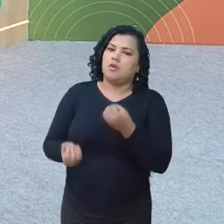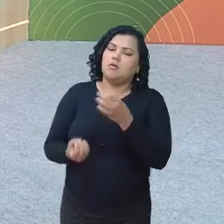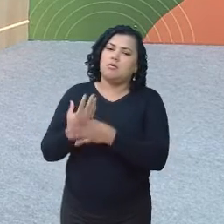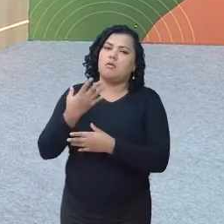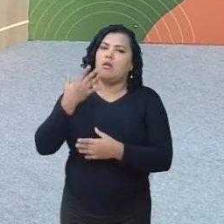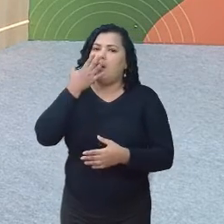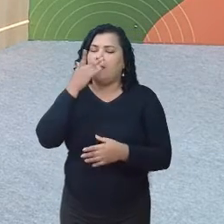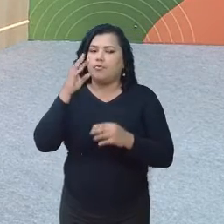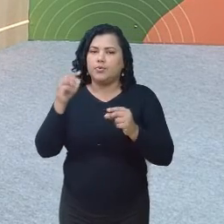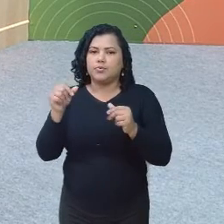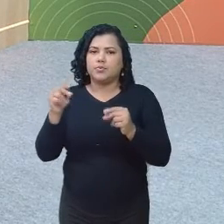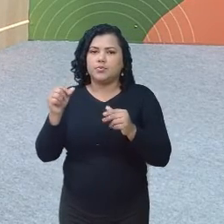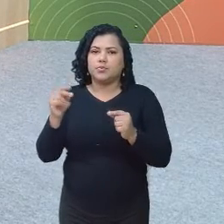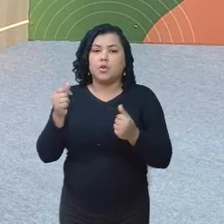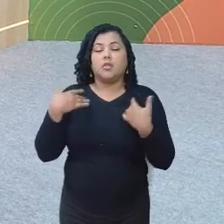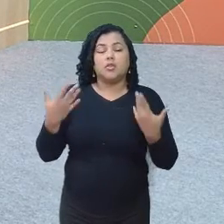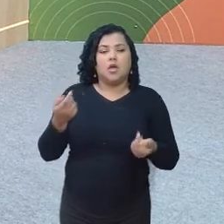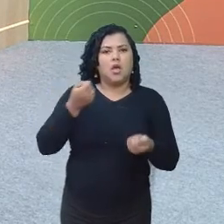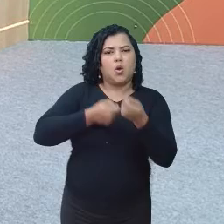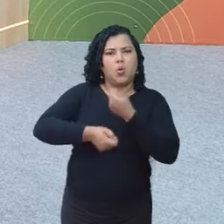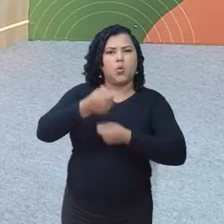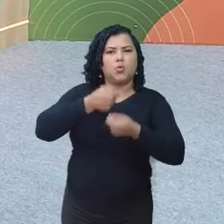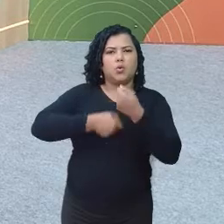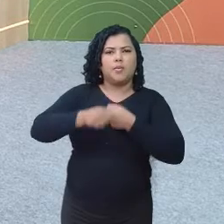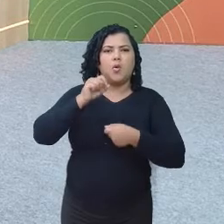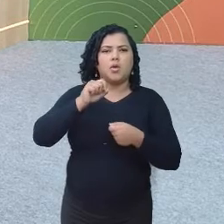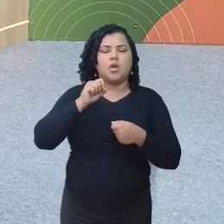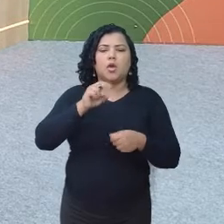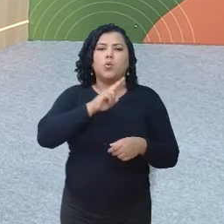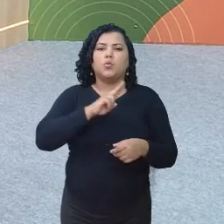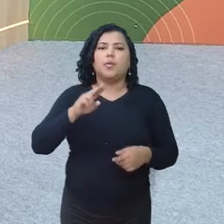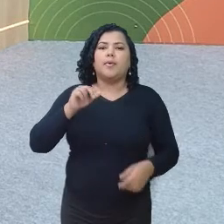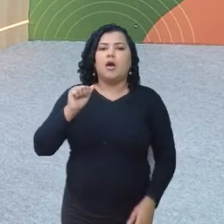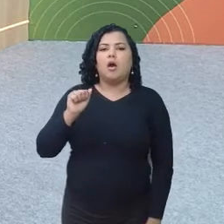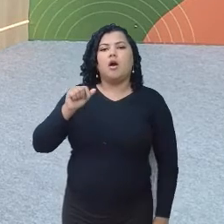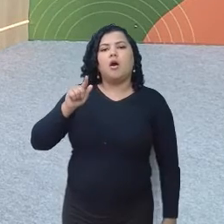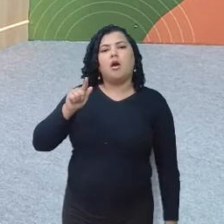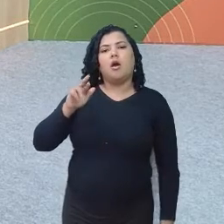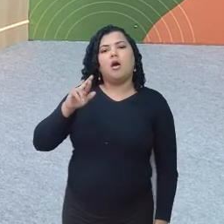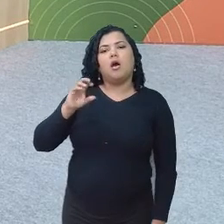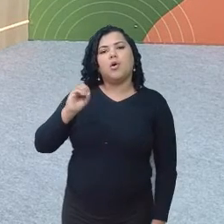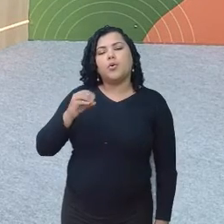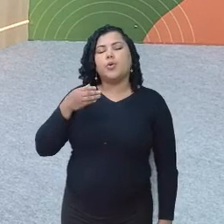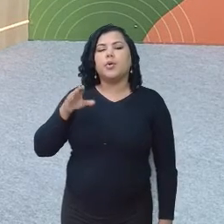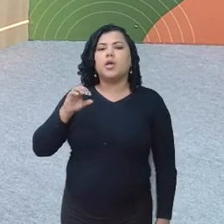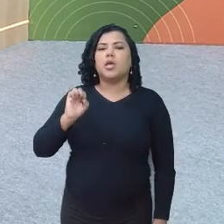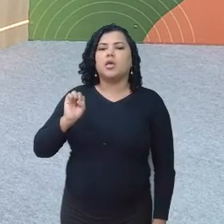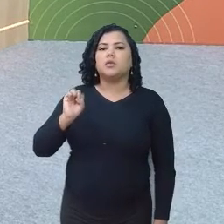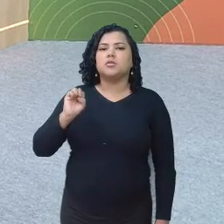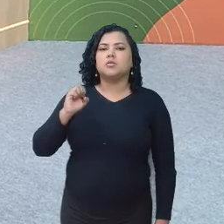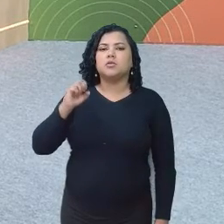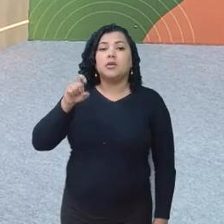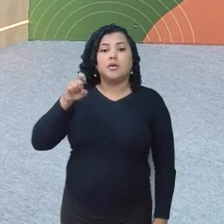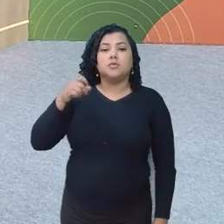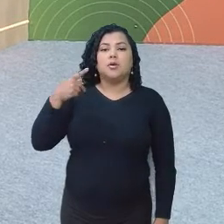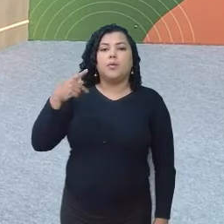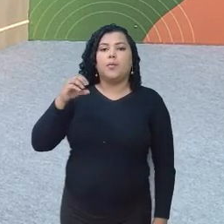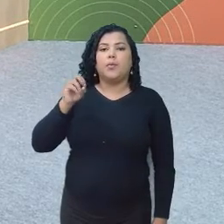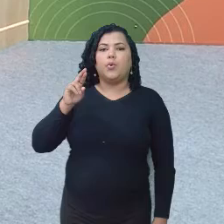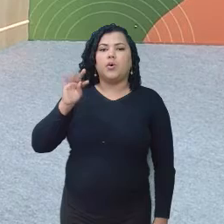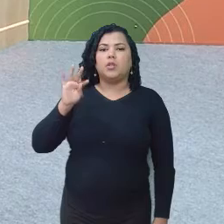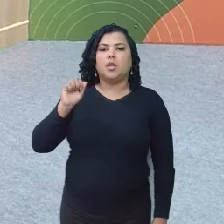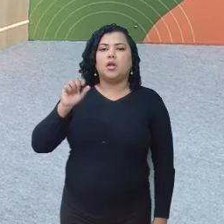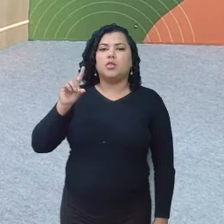açúcar. Então a economia ela será agroexportadora, ou seja, você tem um produto principal, né, que